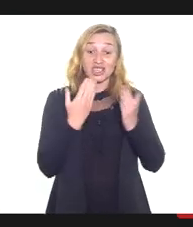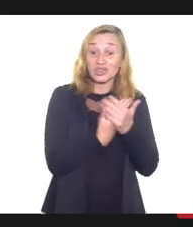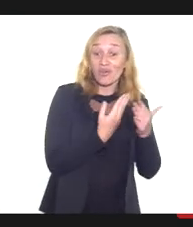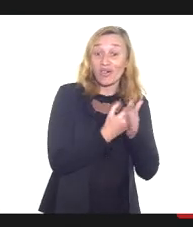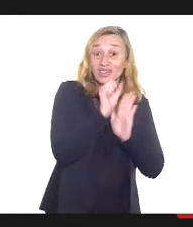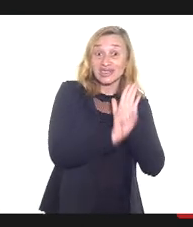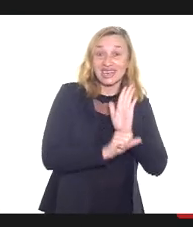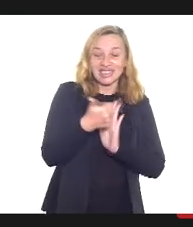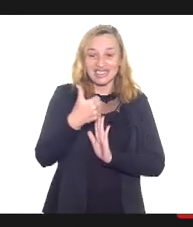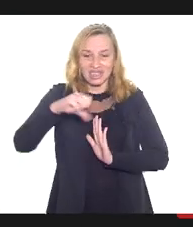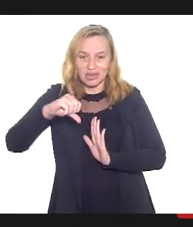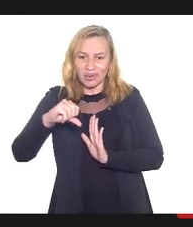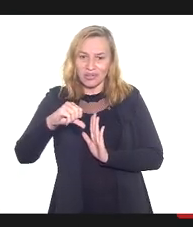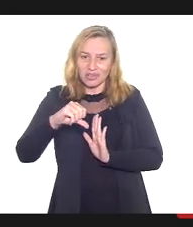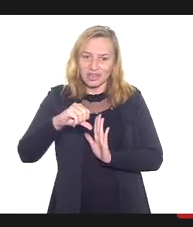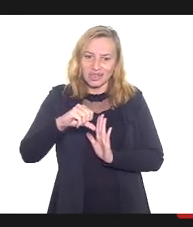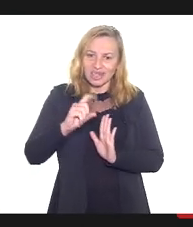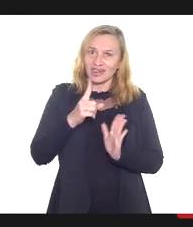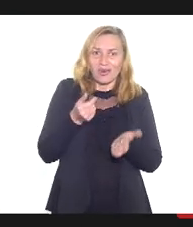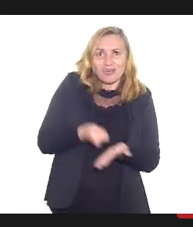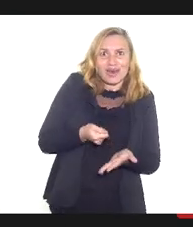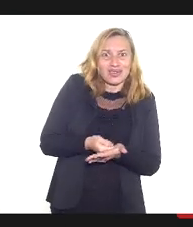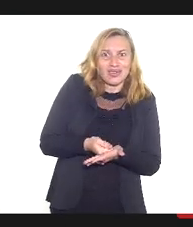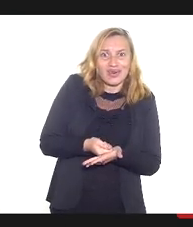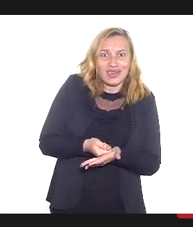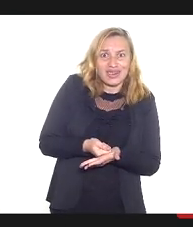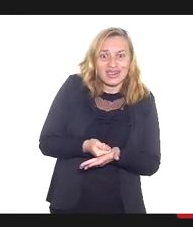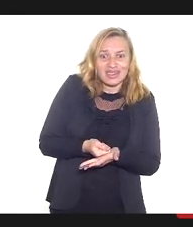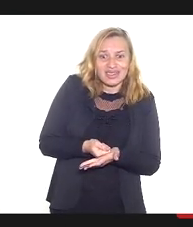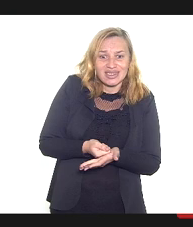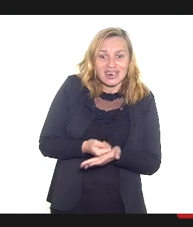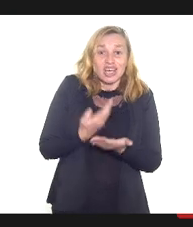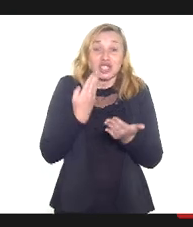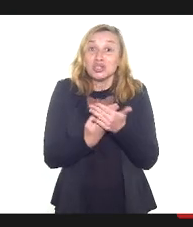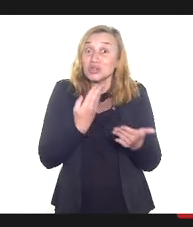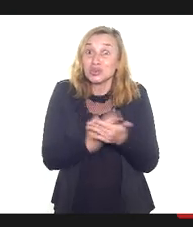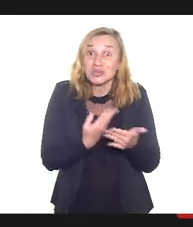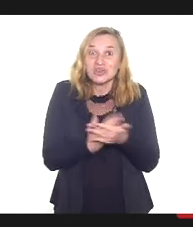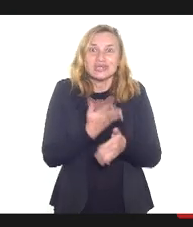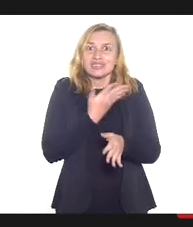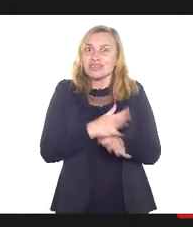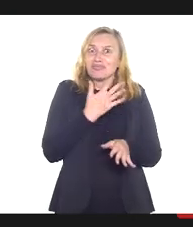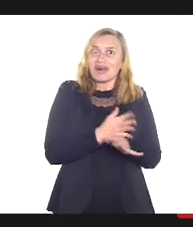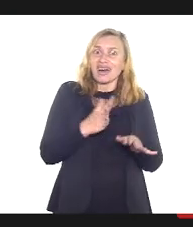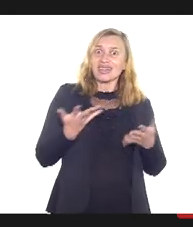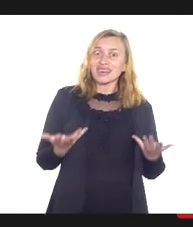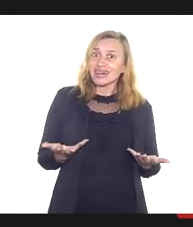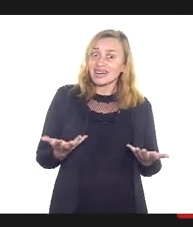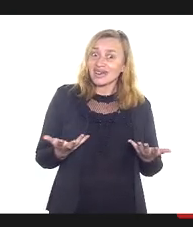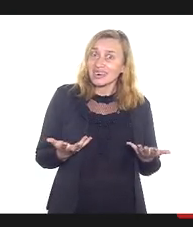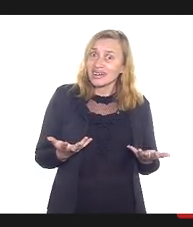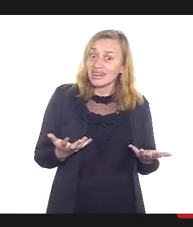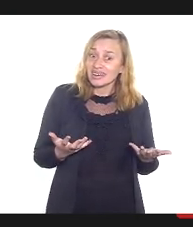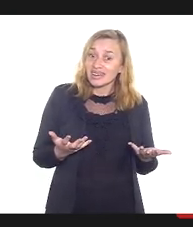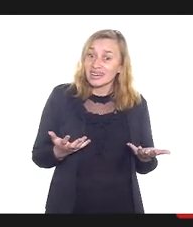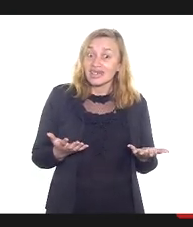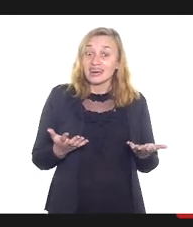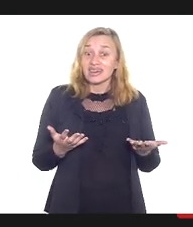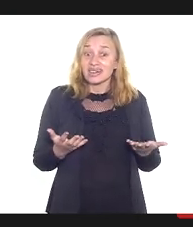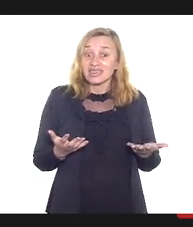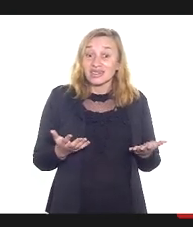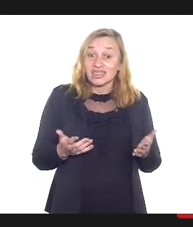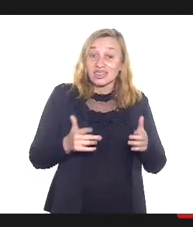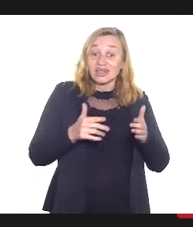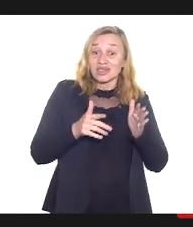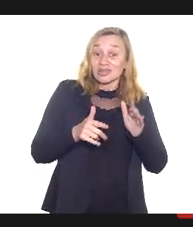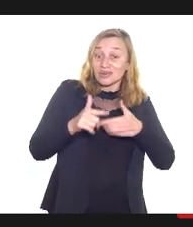ela se torna uma disciplina não obrigatória, nem como estudos e práticas. Né? E aí o papel